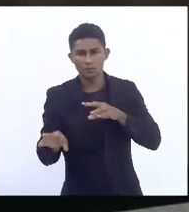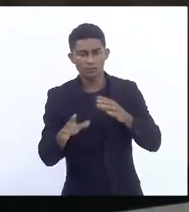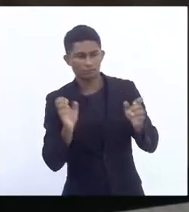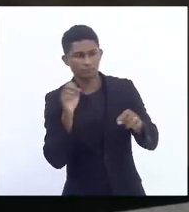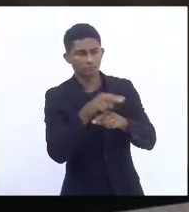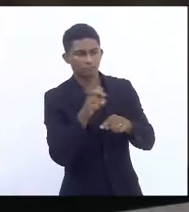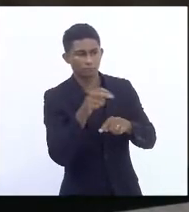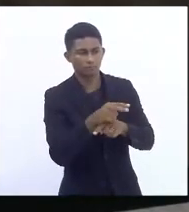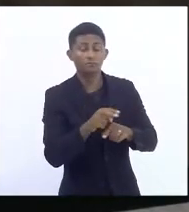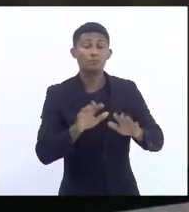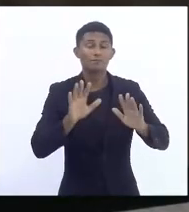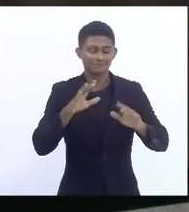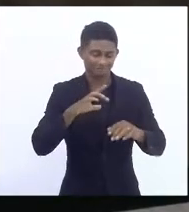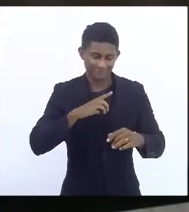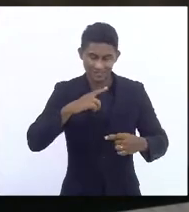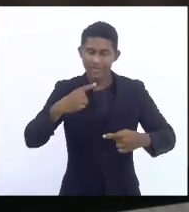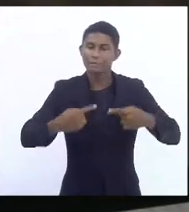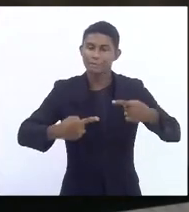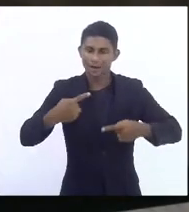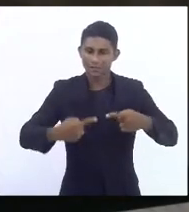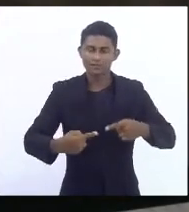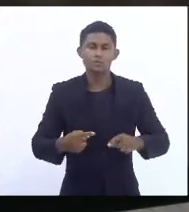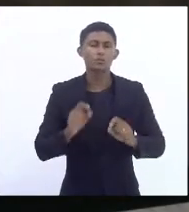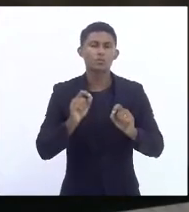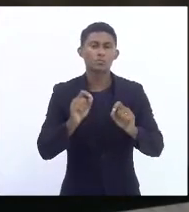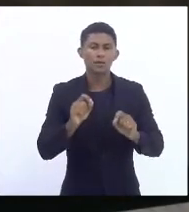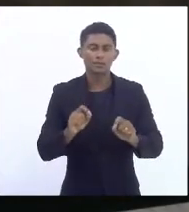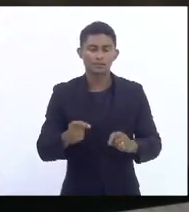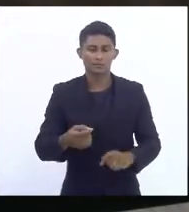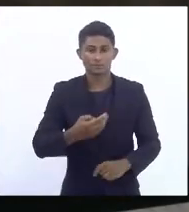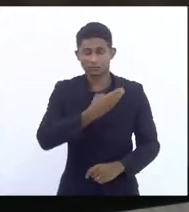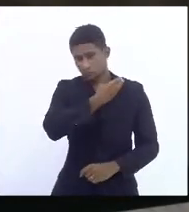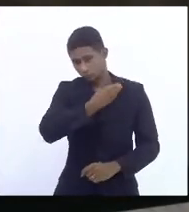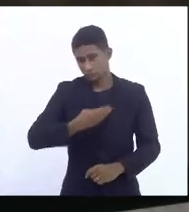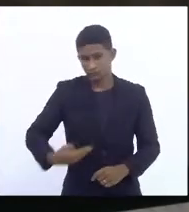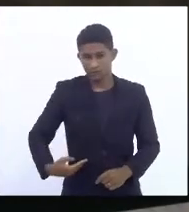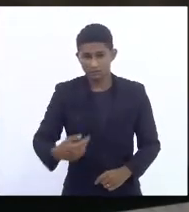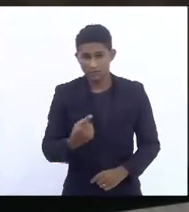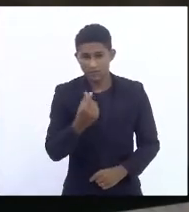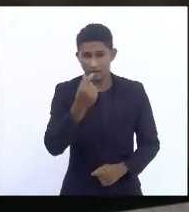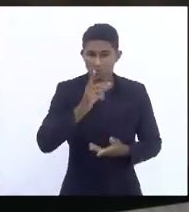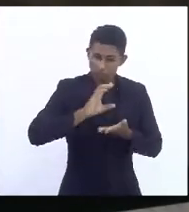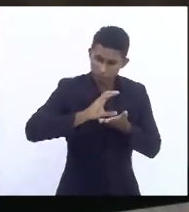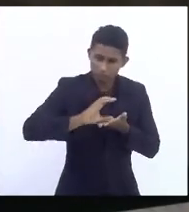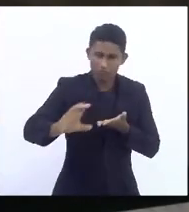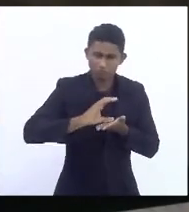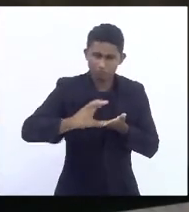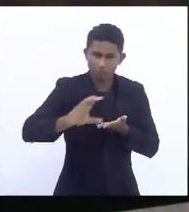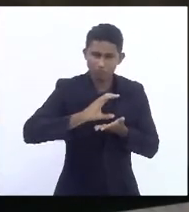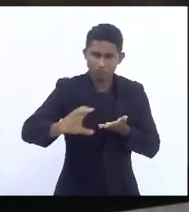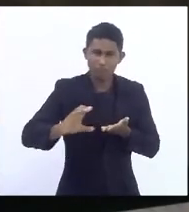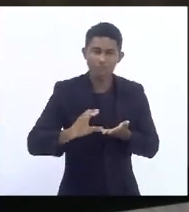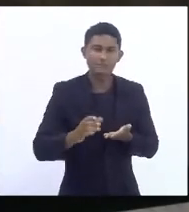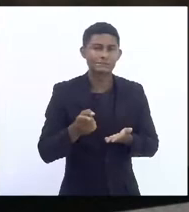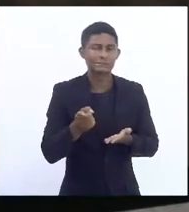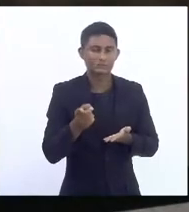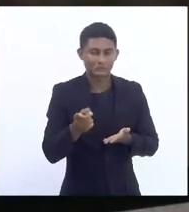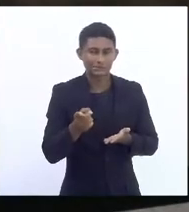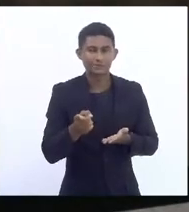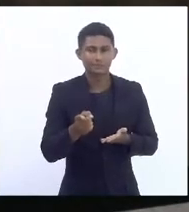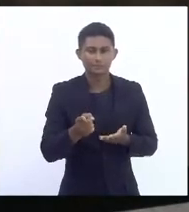que é o de recursos públicos, de alguma forma, serem direcionados para